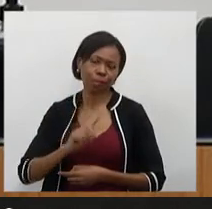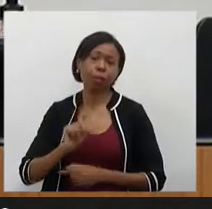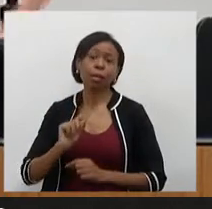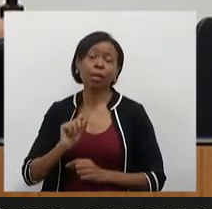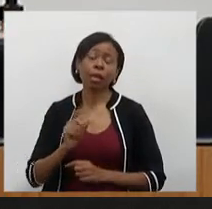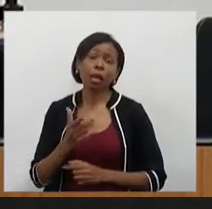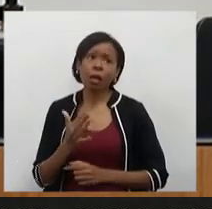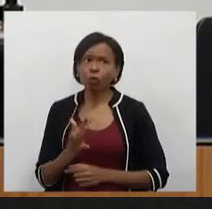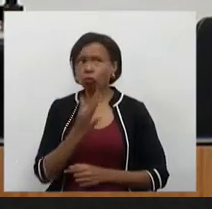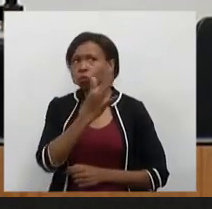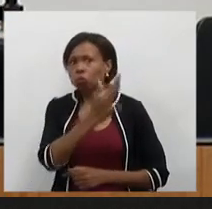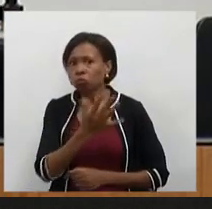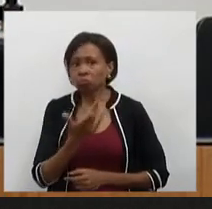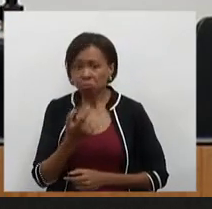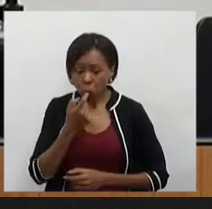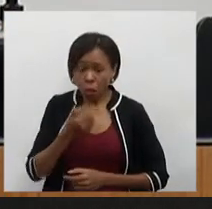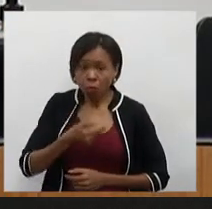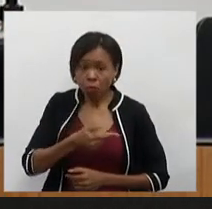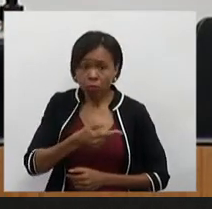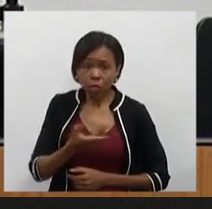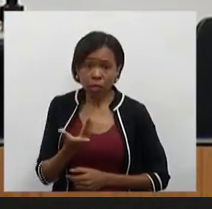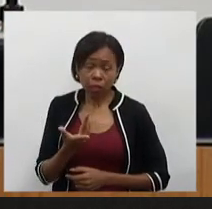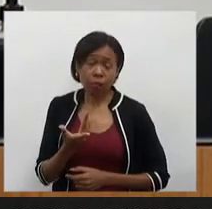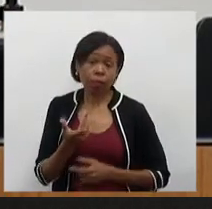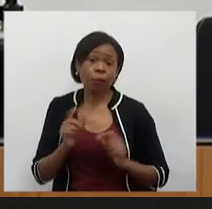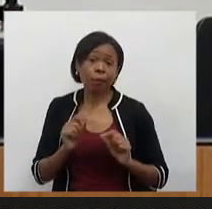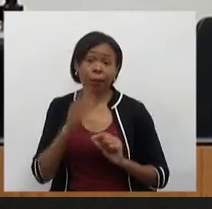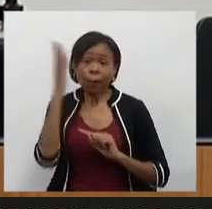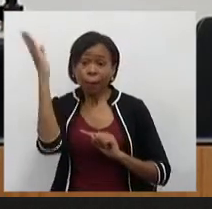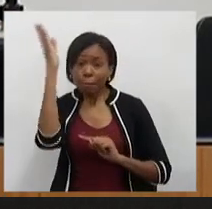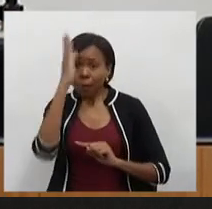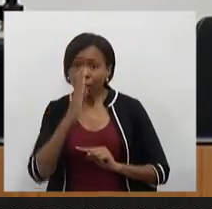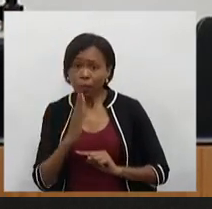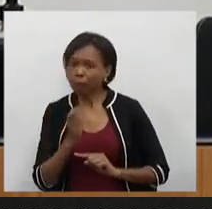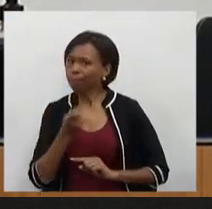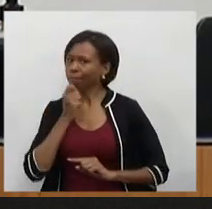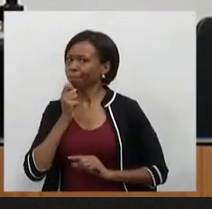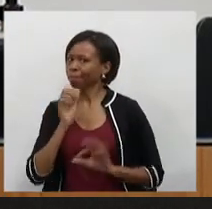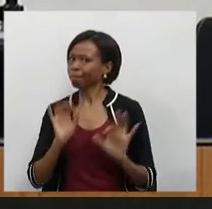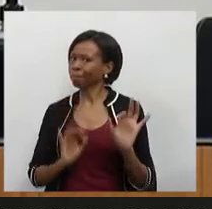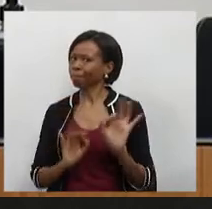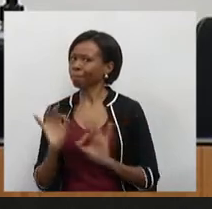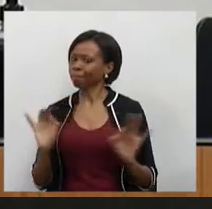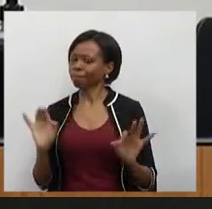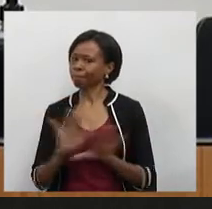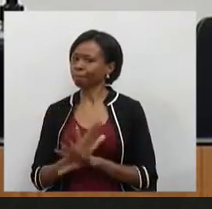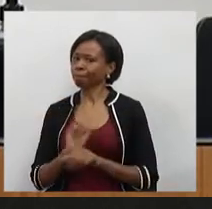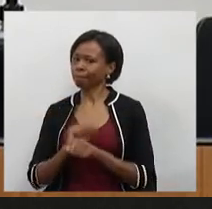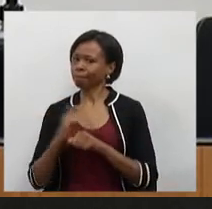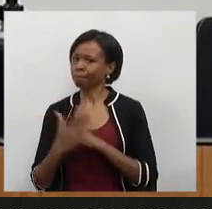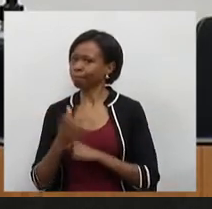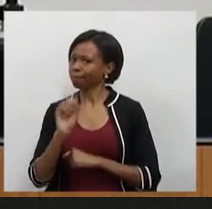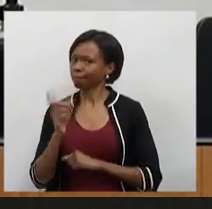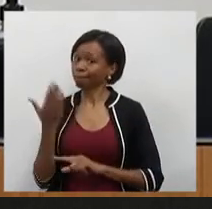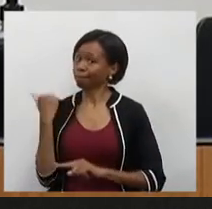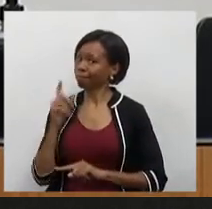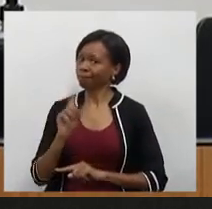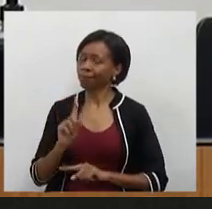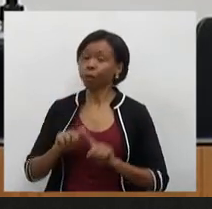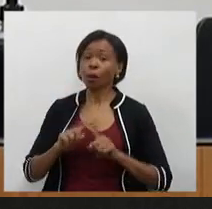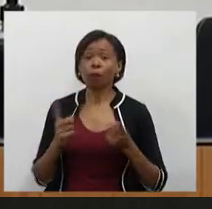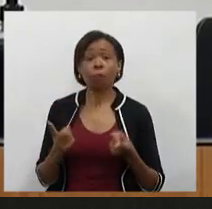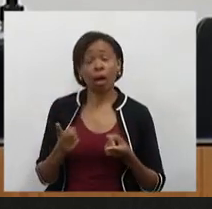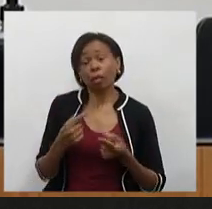momento, né, como disse o deputado Paulo, doutor Paulo, o Brasil não estava preparado para essa pandemia, mas isso também traz